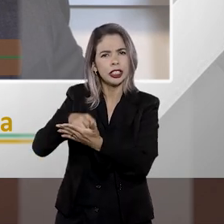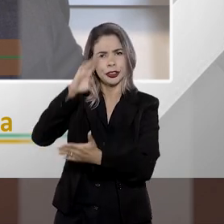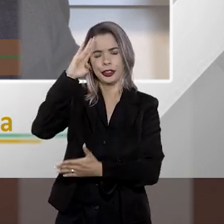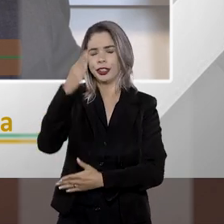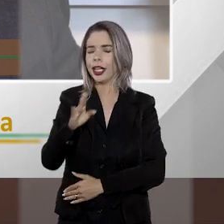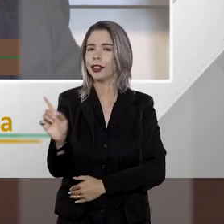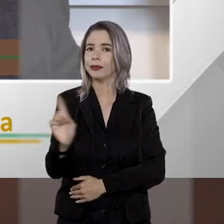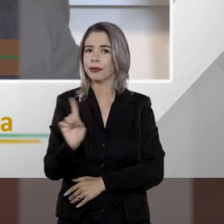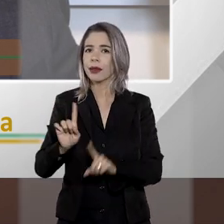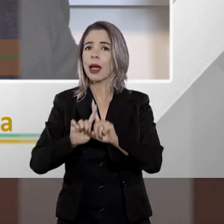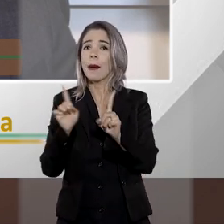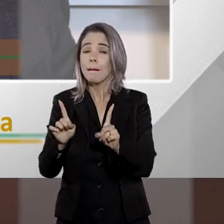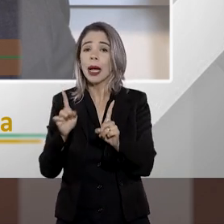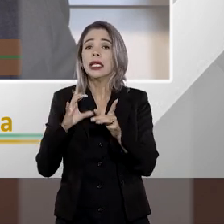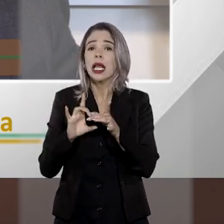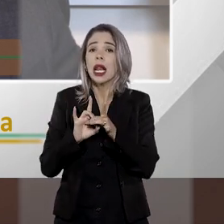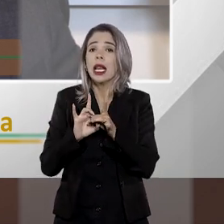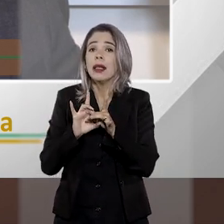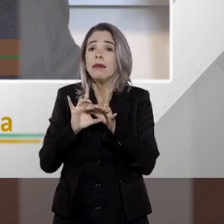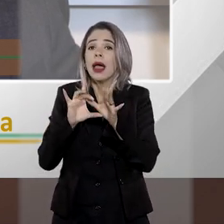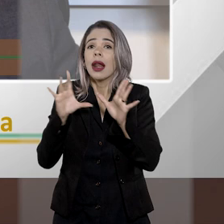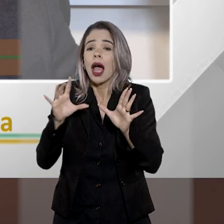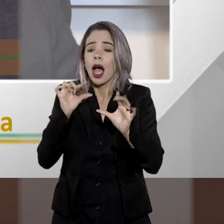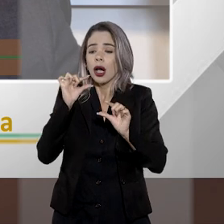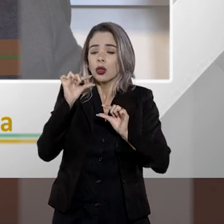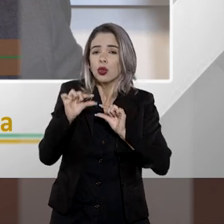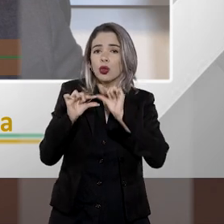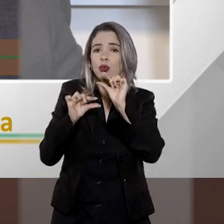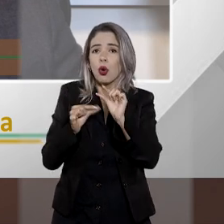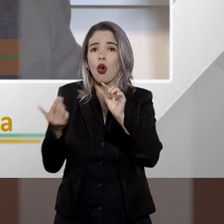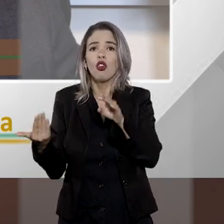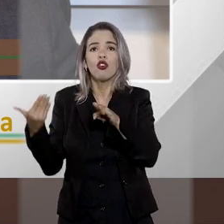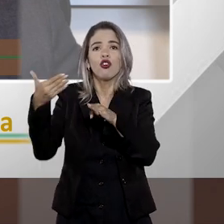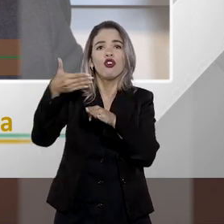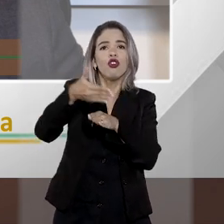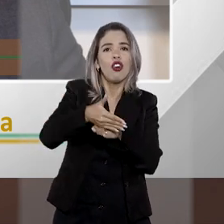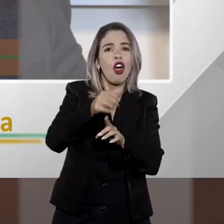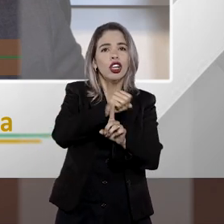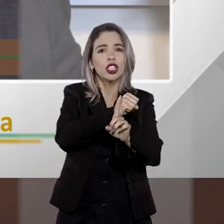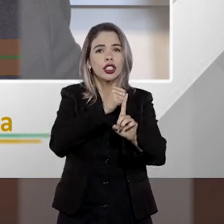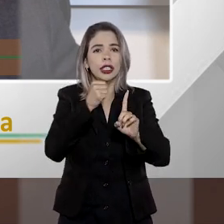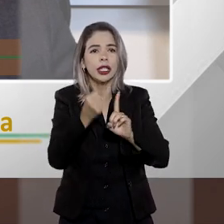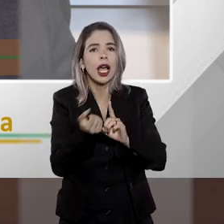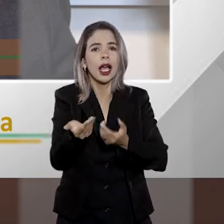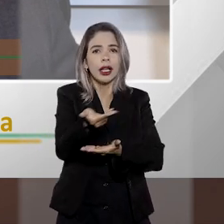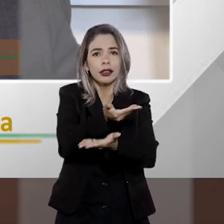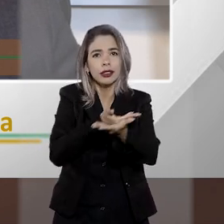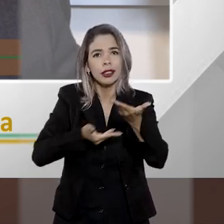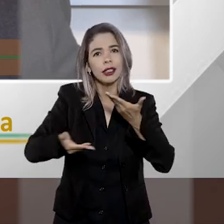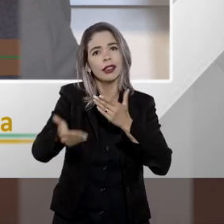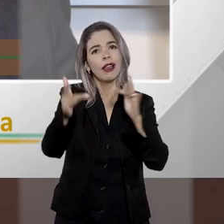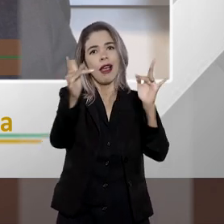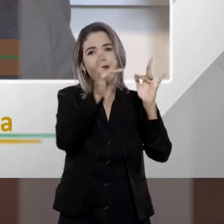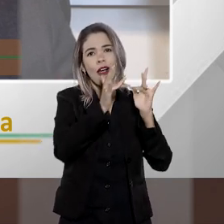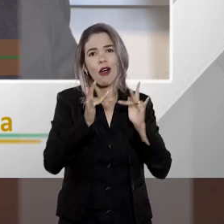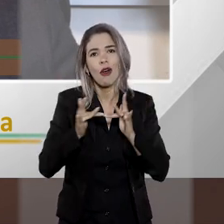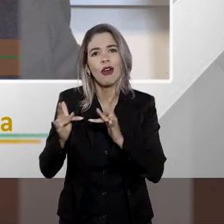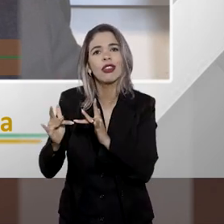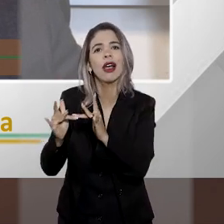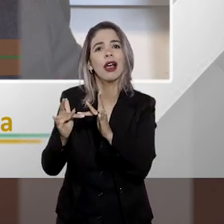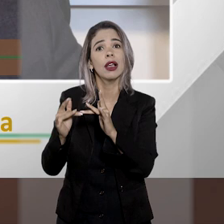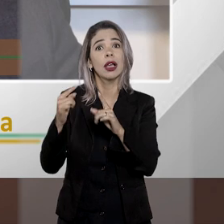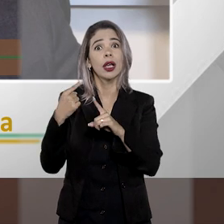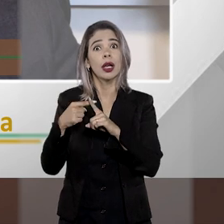nada, permitir a sua reintegração na sociedade, esperando que ele volte à comunidade melhor do